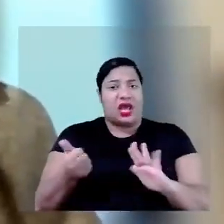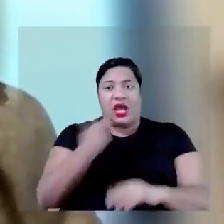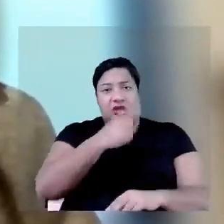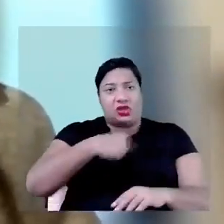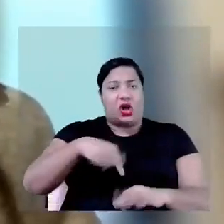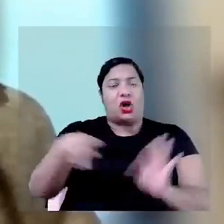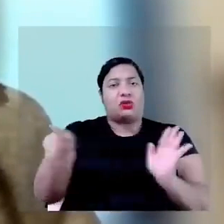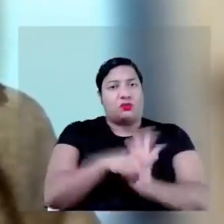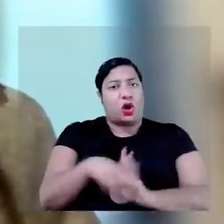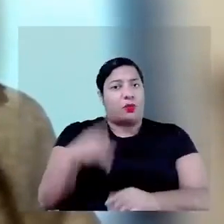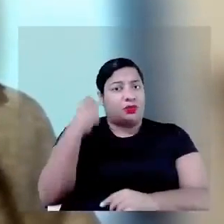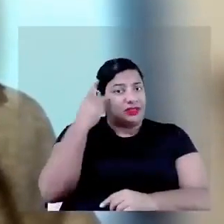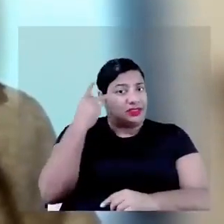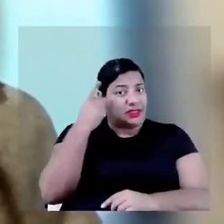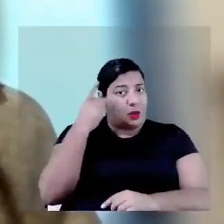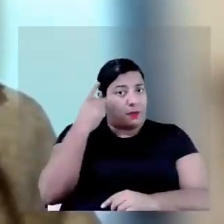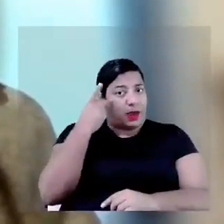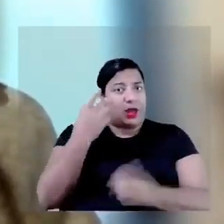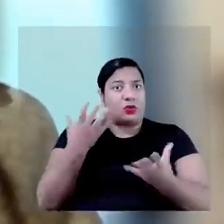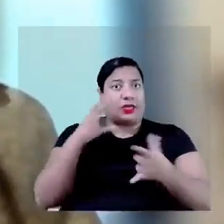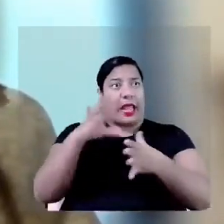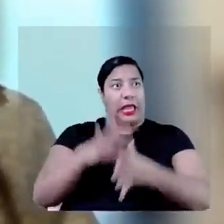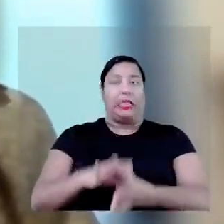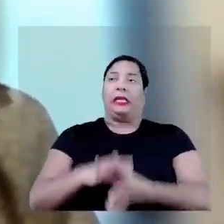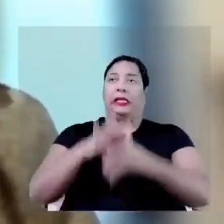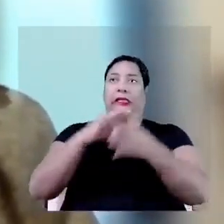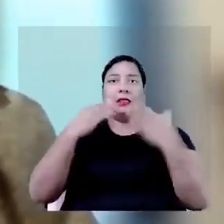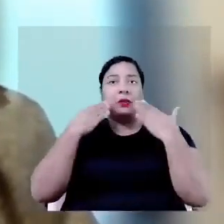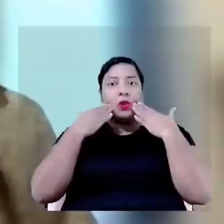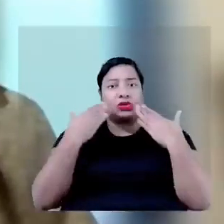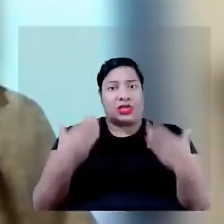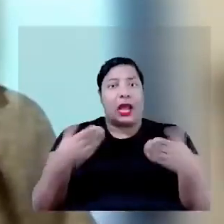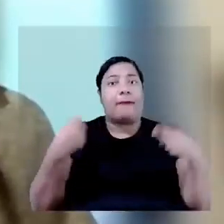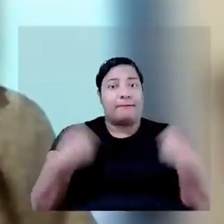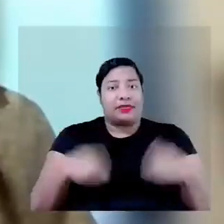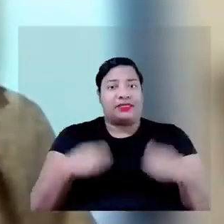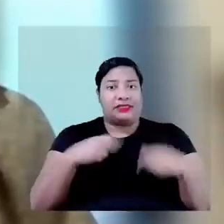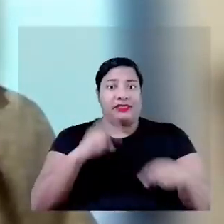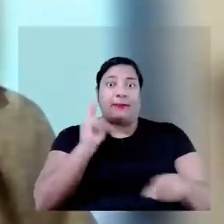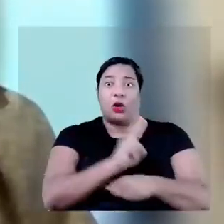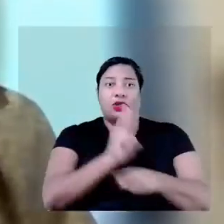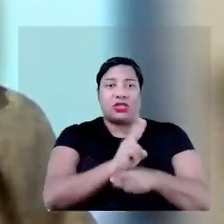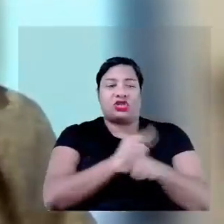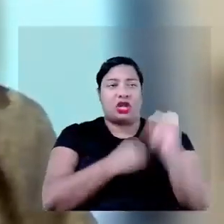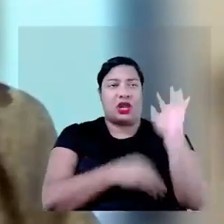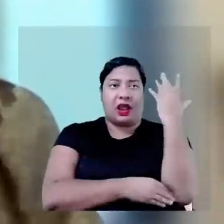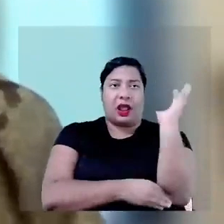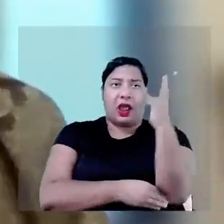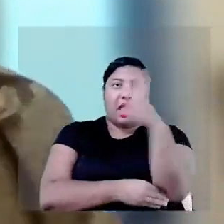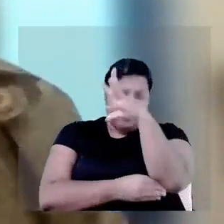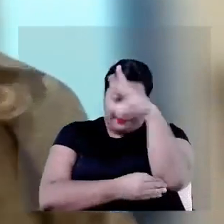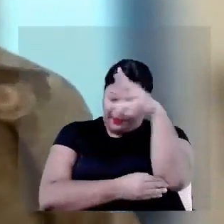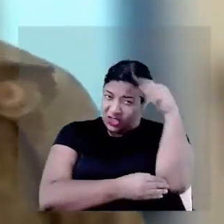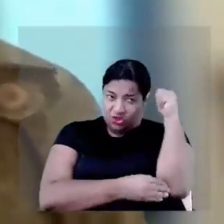continuar nessa posição de liderança, a gente precisa manter a Amazônia em pé, senão não vai ter água.